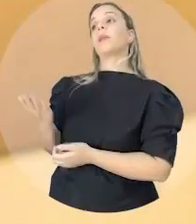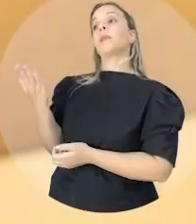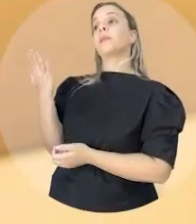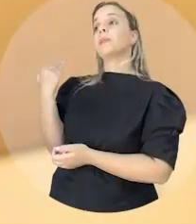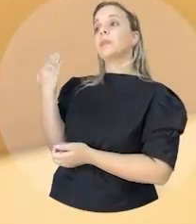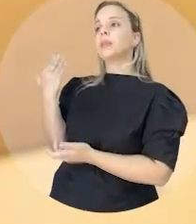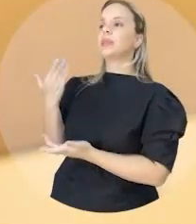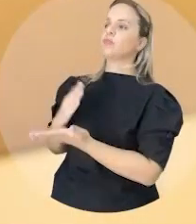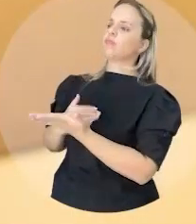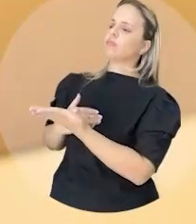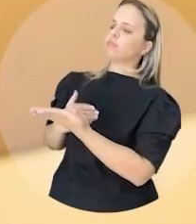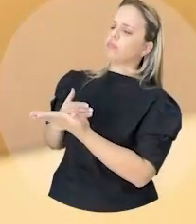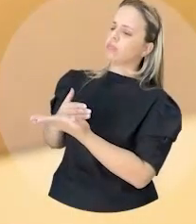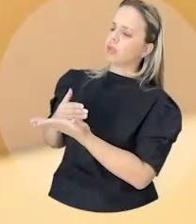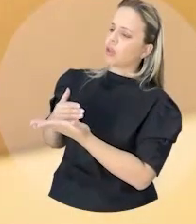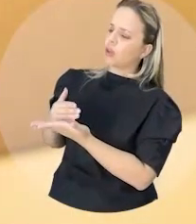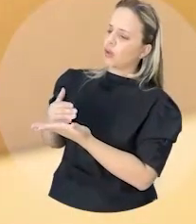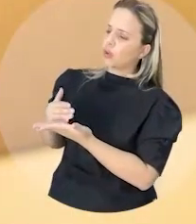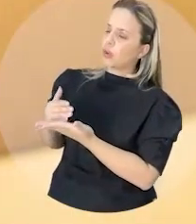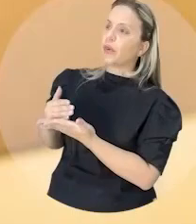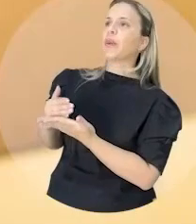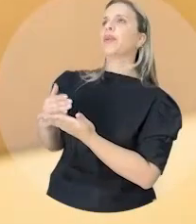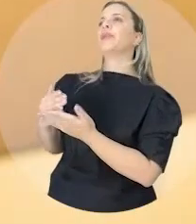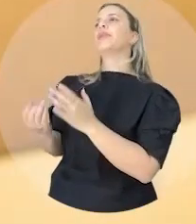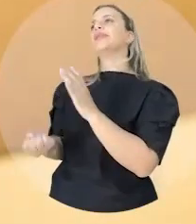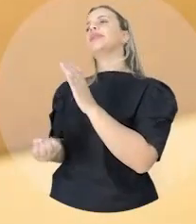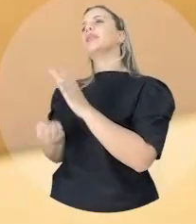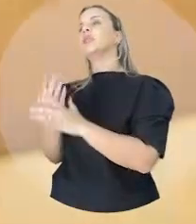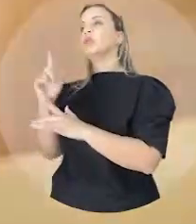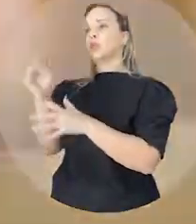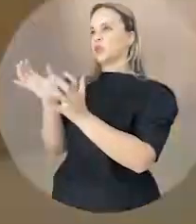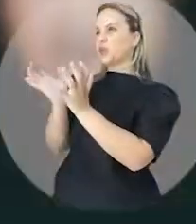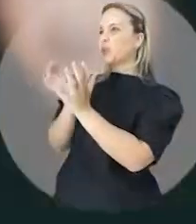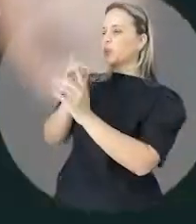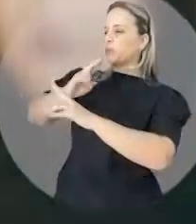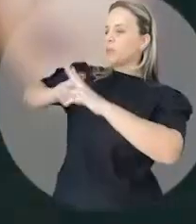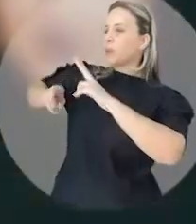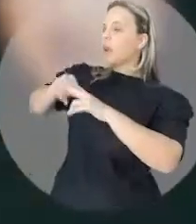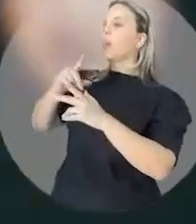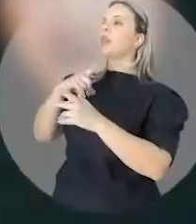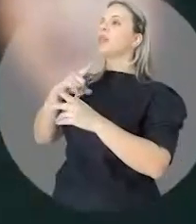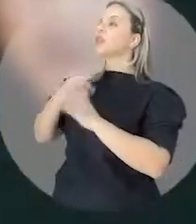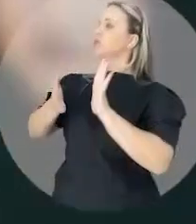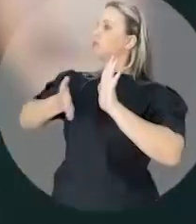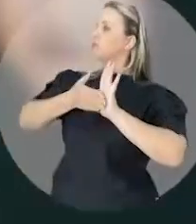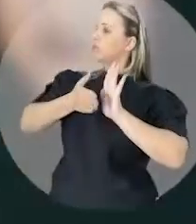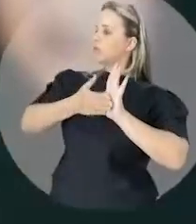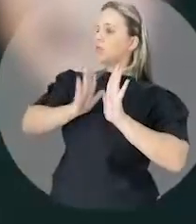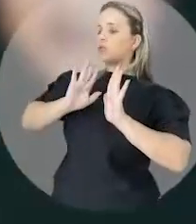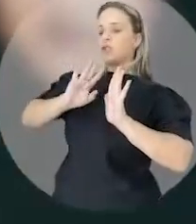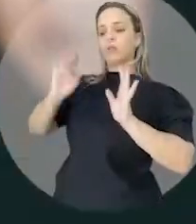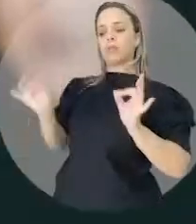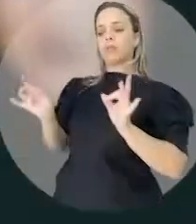início, quando o coletivo surgiu, ele já veio com essa proposta.